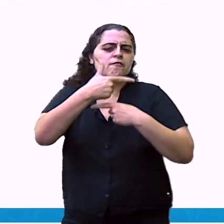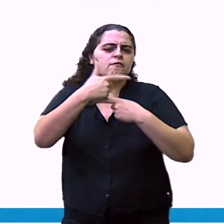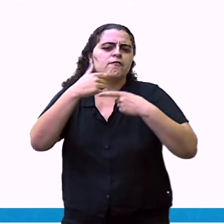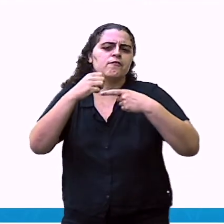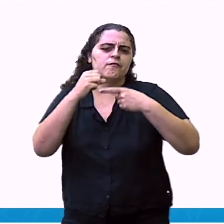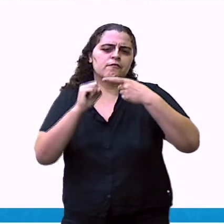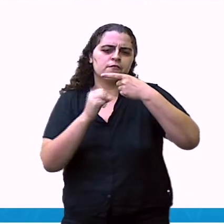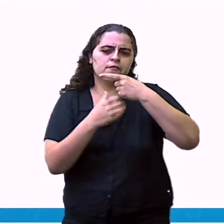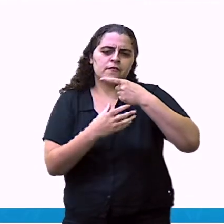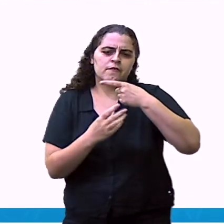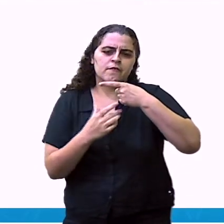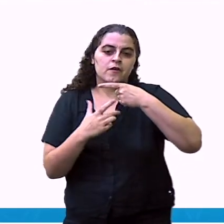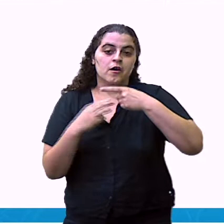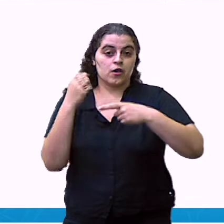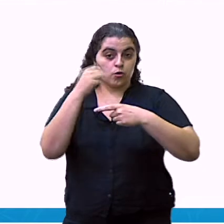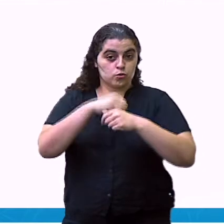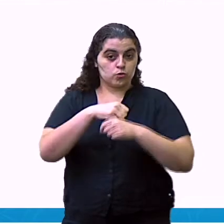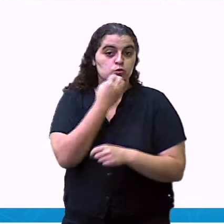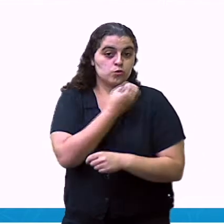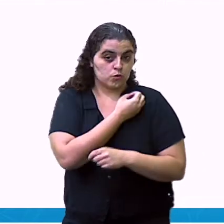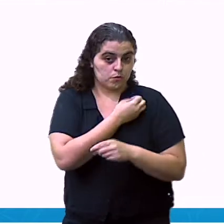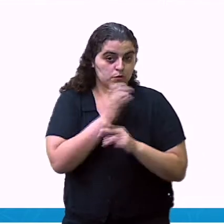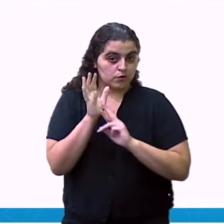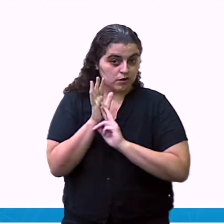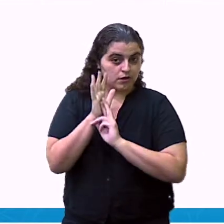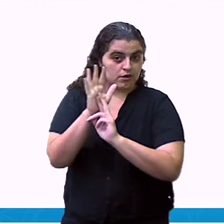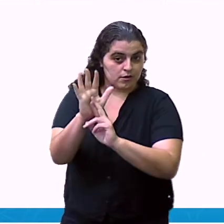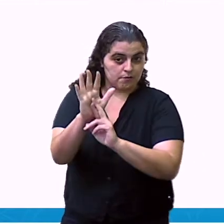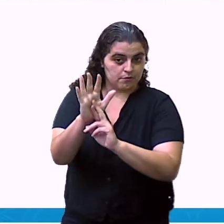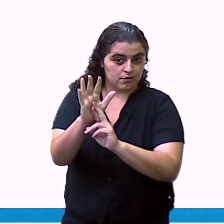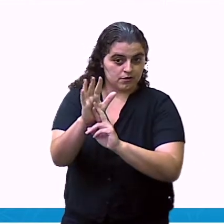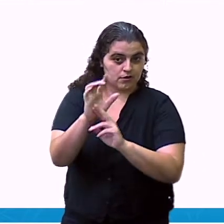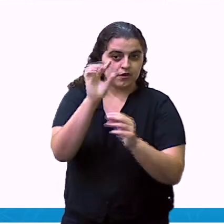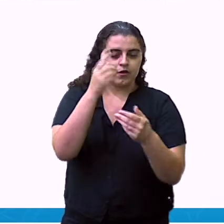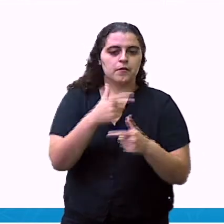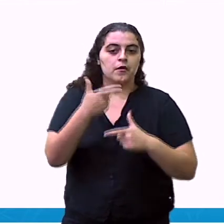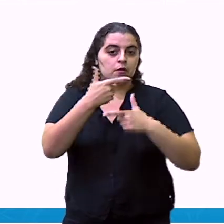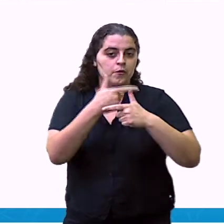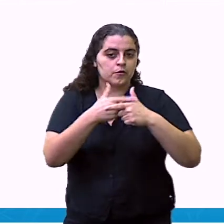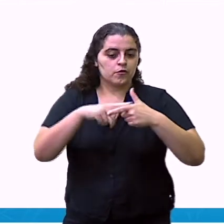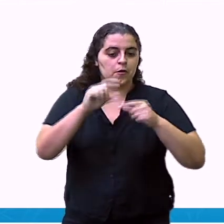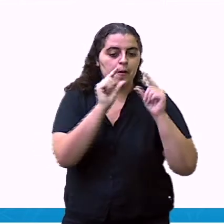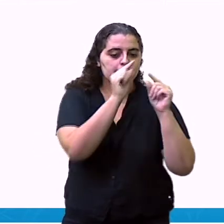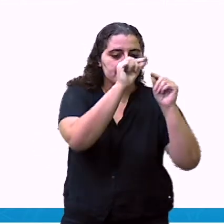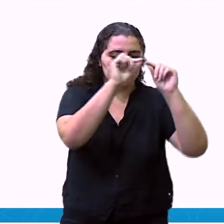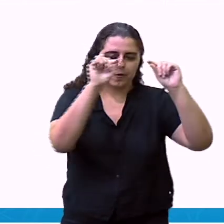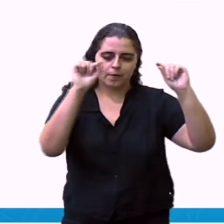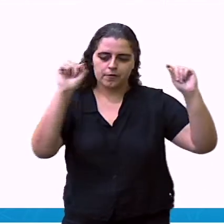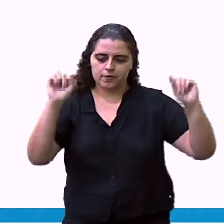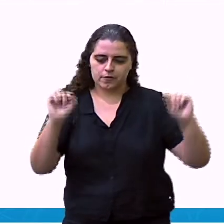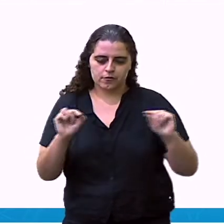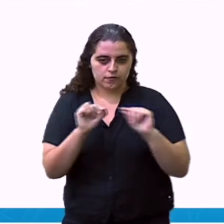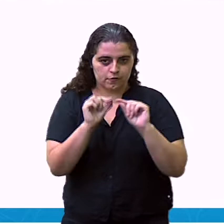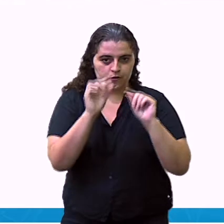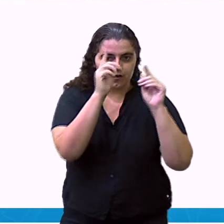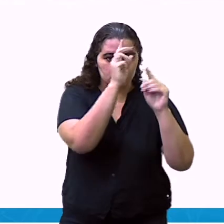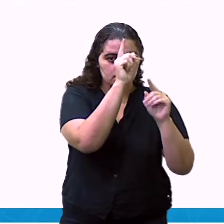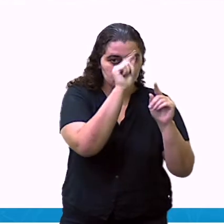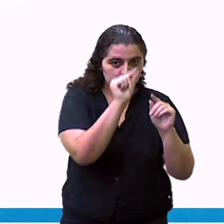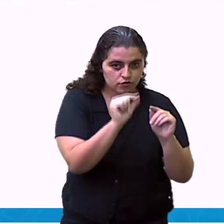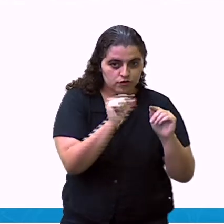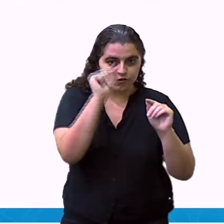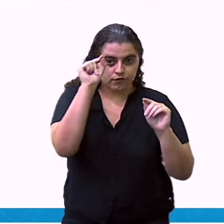Uma fração é um número racional que representa partes de um todo. é uma divisão em partes